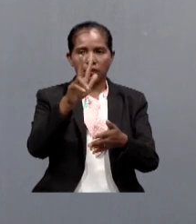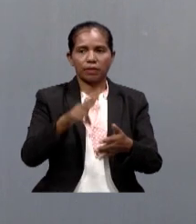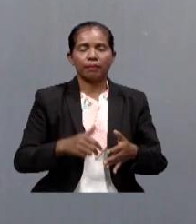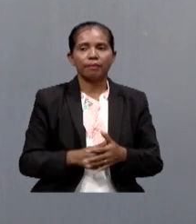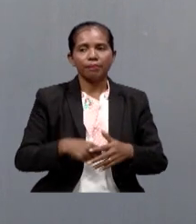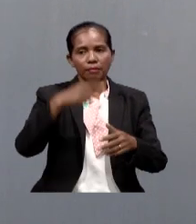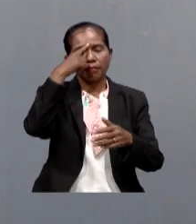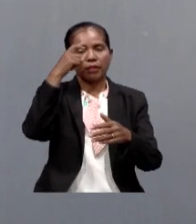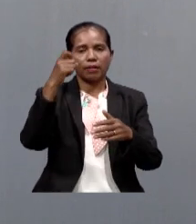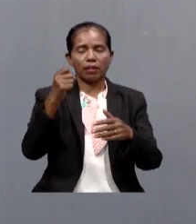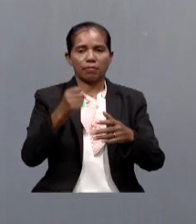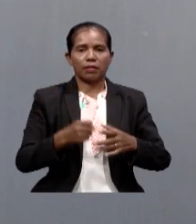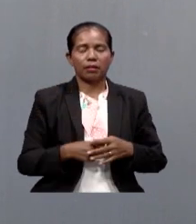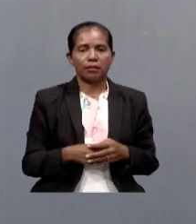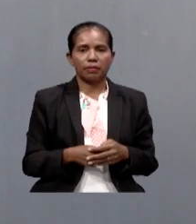Tamba,